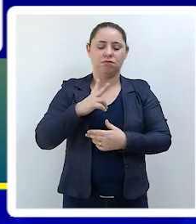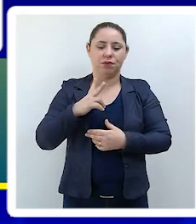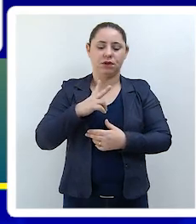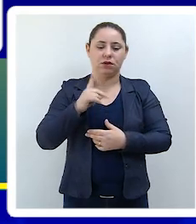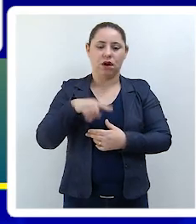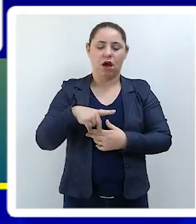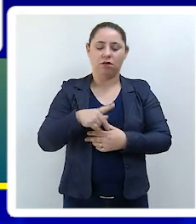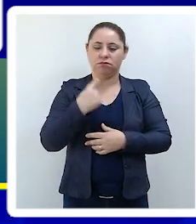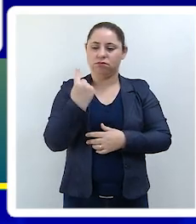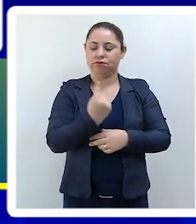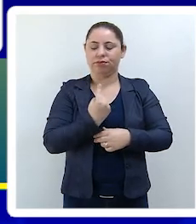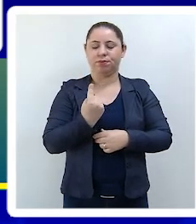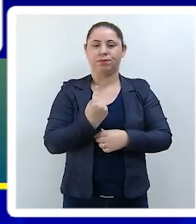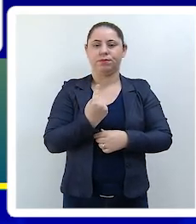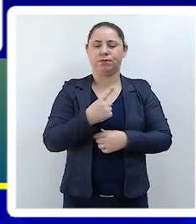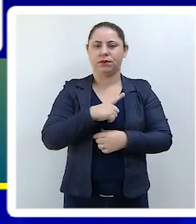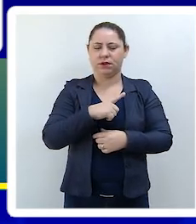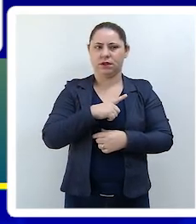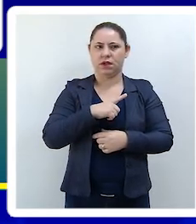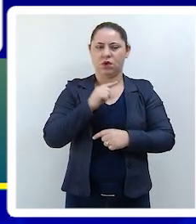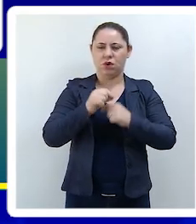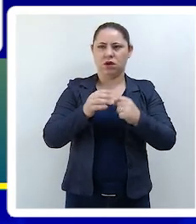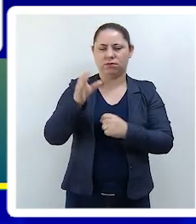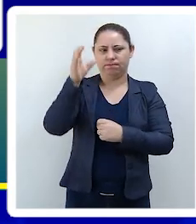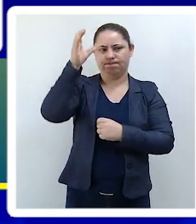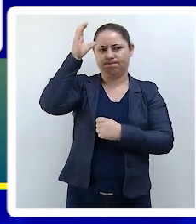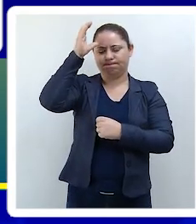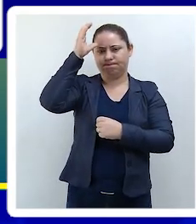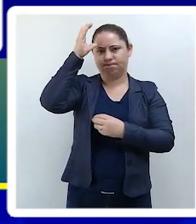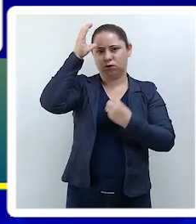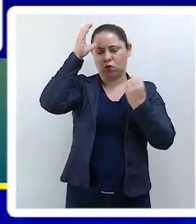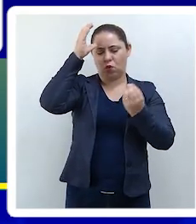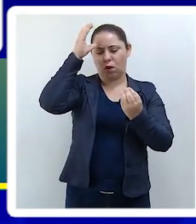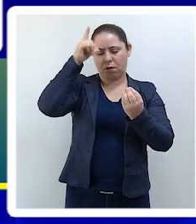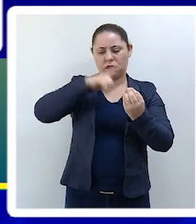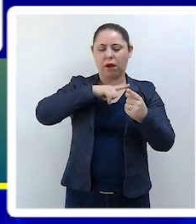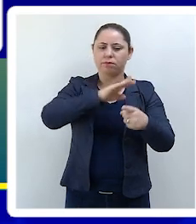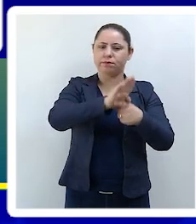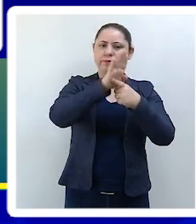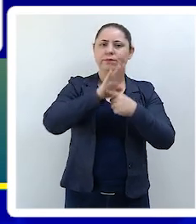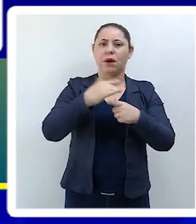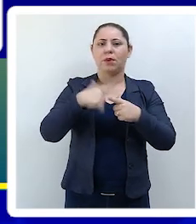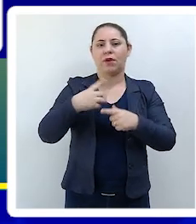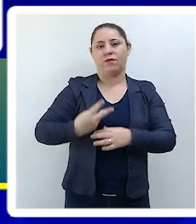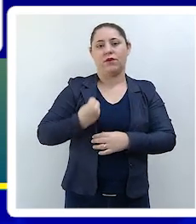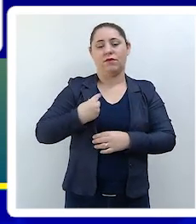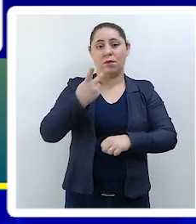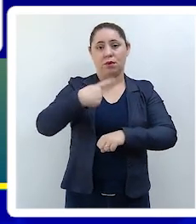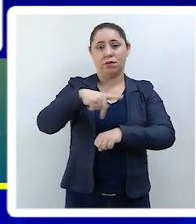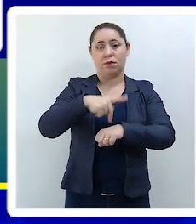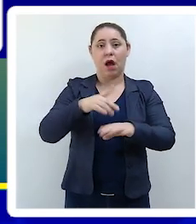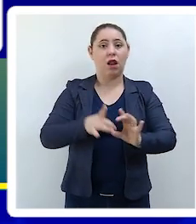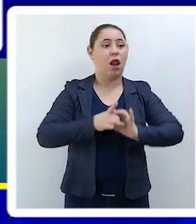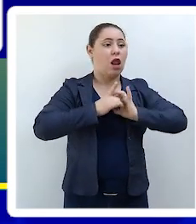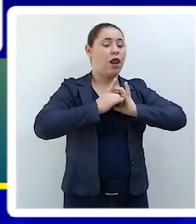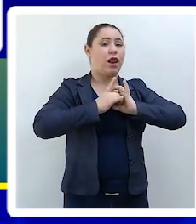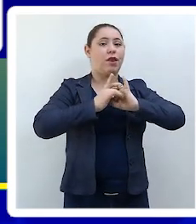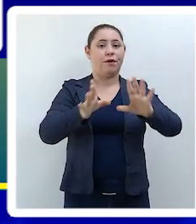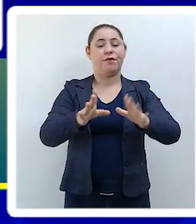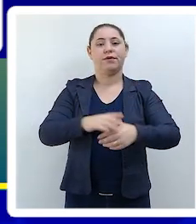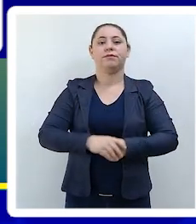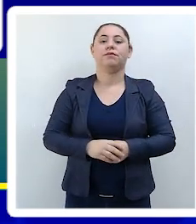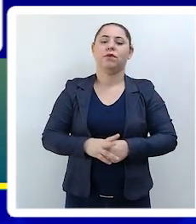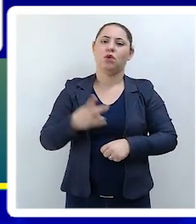nossa individualidade, nós tomarmos consciência do quanto somos privilegiados por vivermos num país livre, num